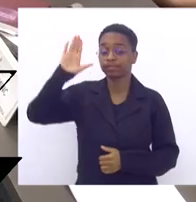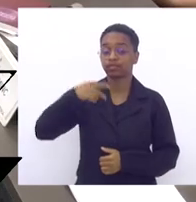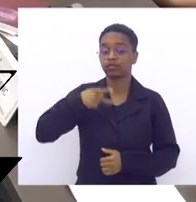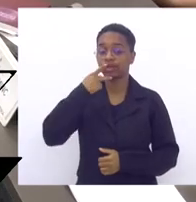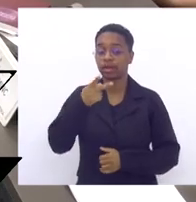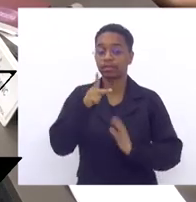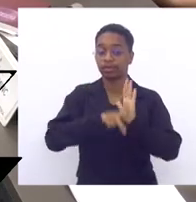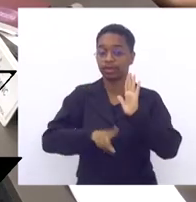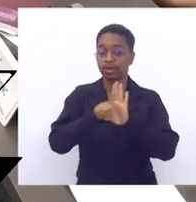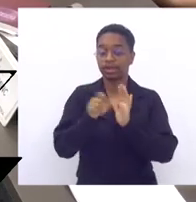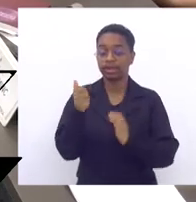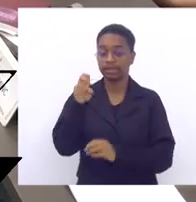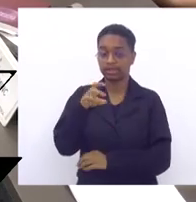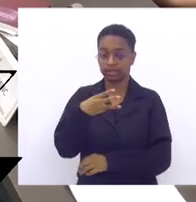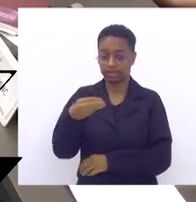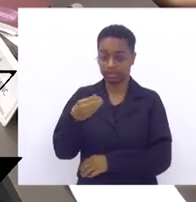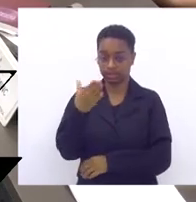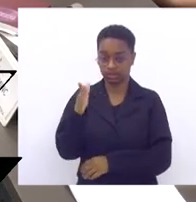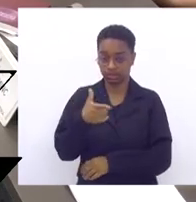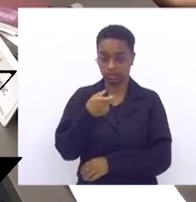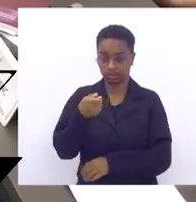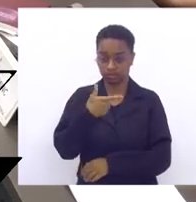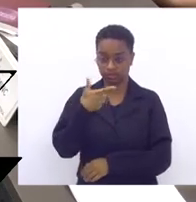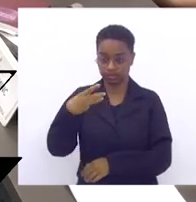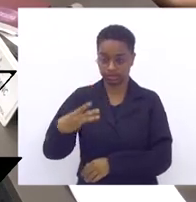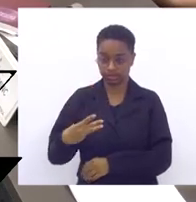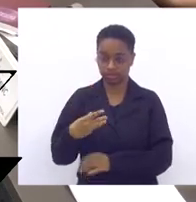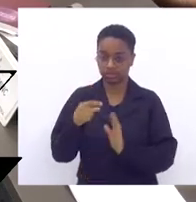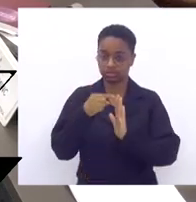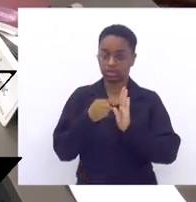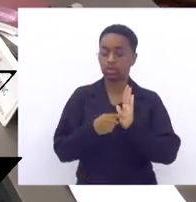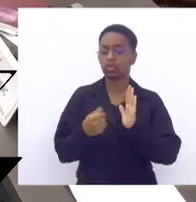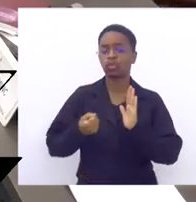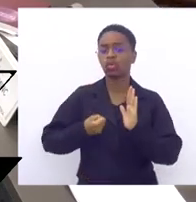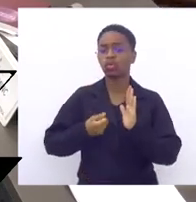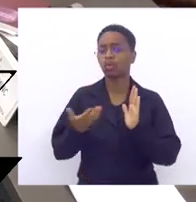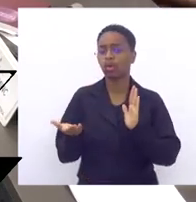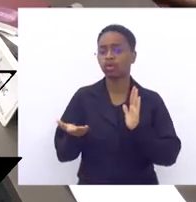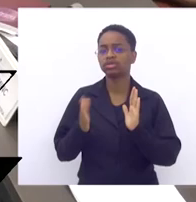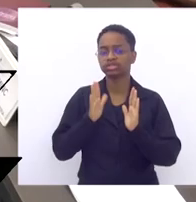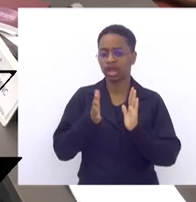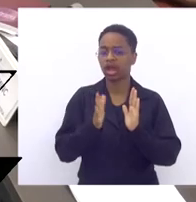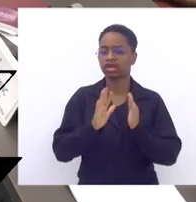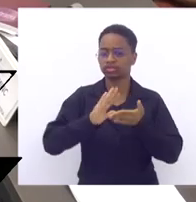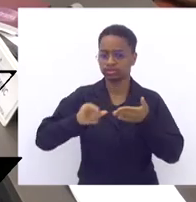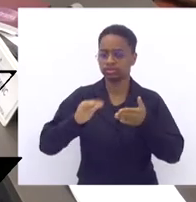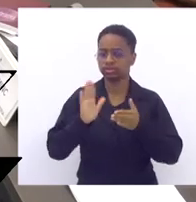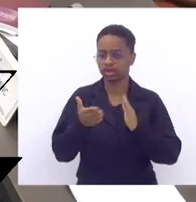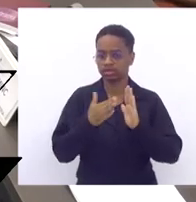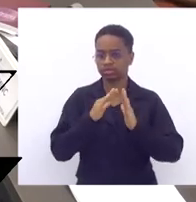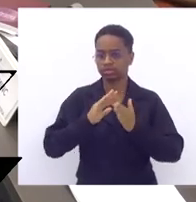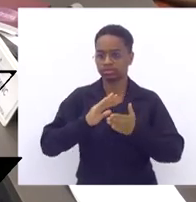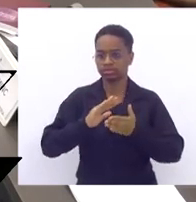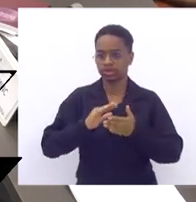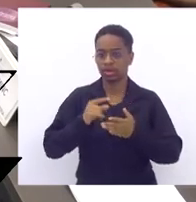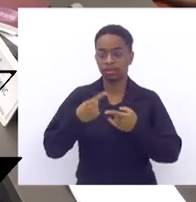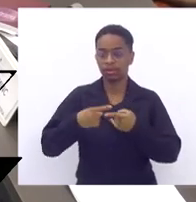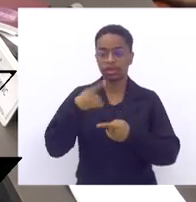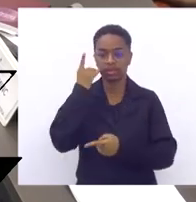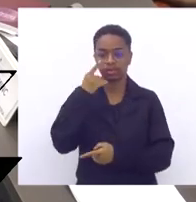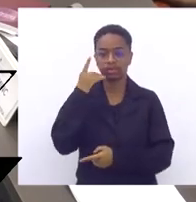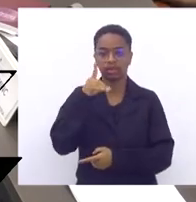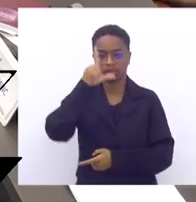lei 1530 de 2023, de autoria de vossa excelência. Qual é o item da pauta? Qual é não, o item? Gente, já passou, foi retirado. O deputado Luiz Paulo falou que ia dar um